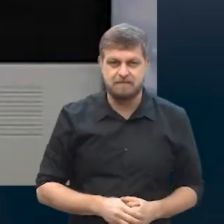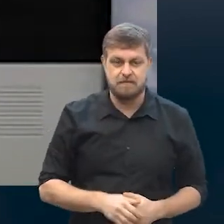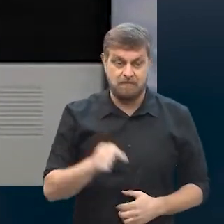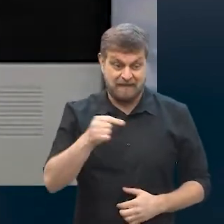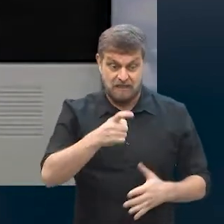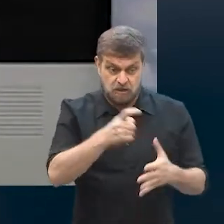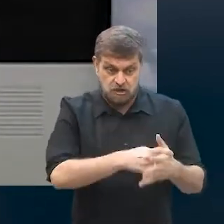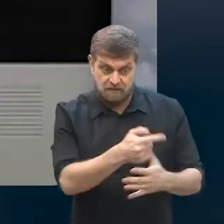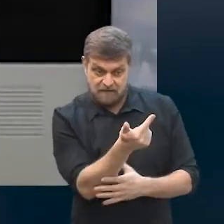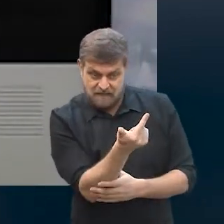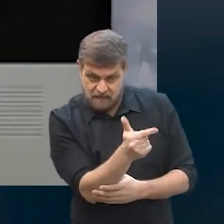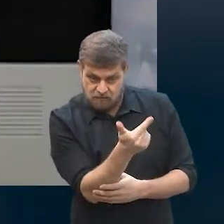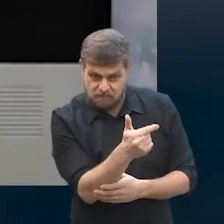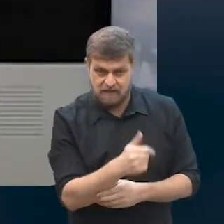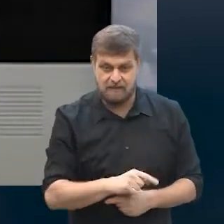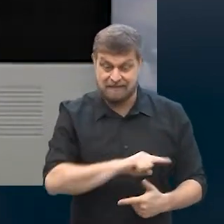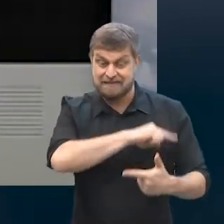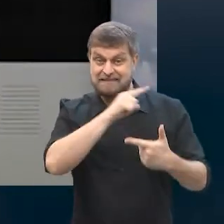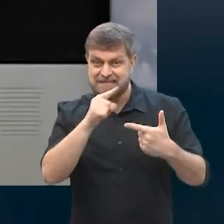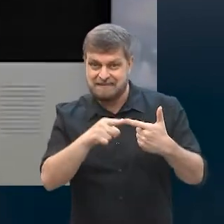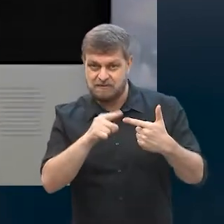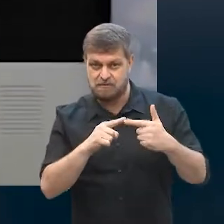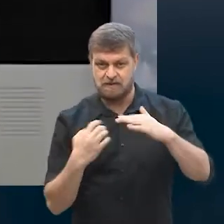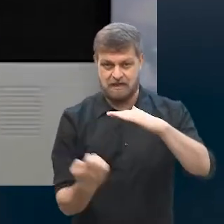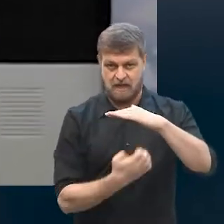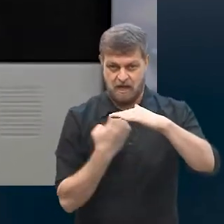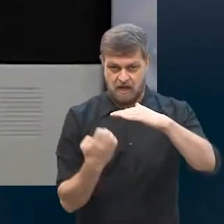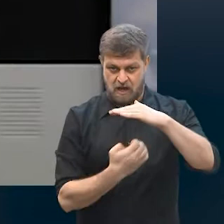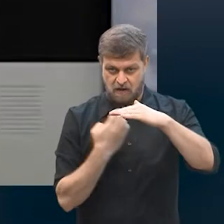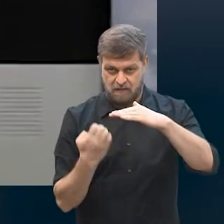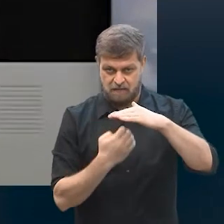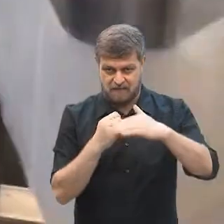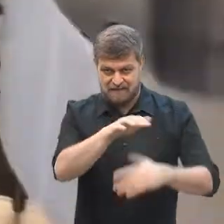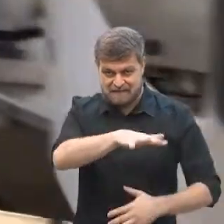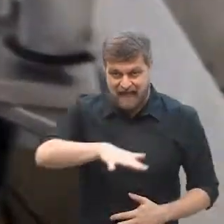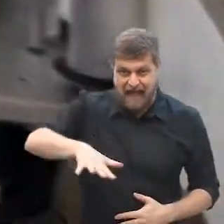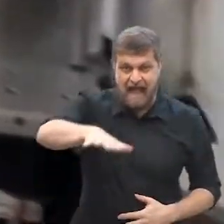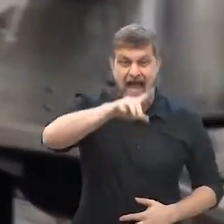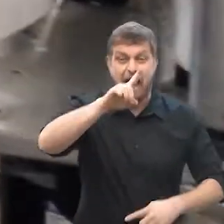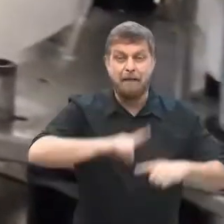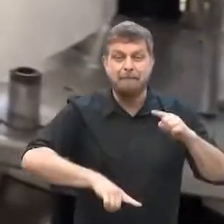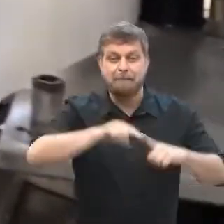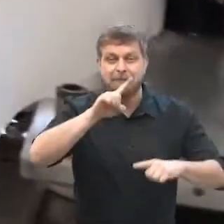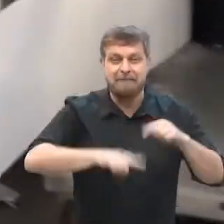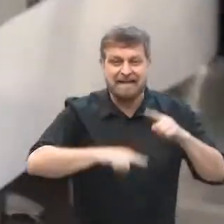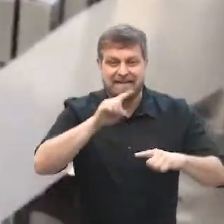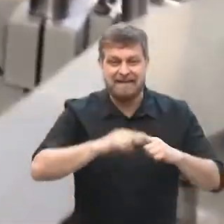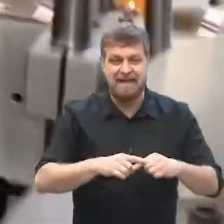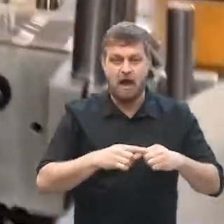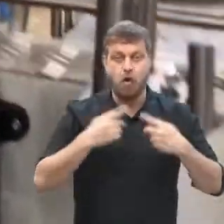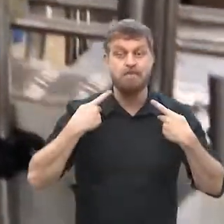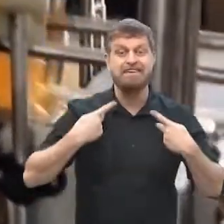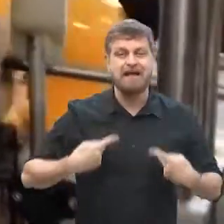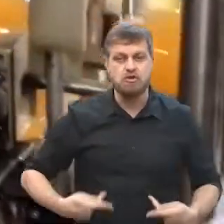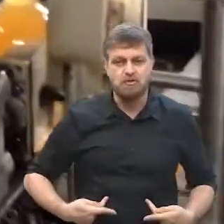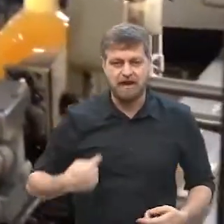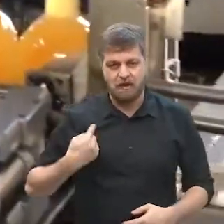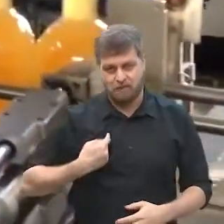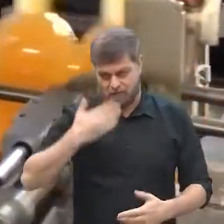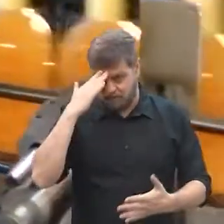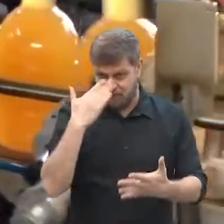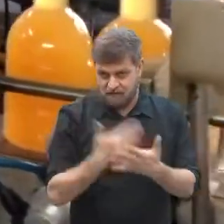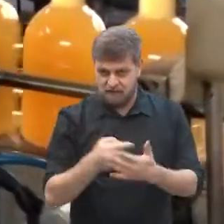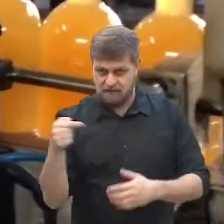dívida. Segundo, era uma empresa que ela estava num segmento de produtos naturais, que eu acredito piamente